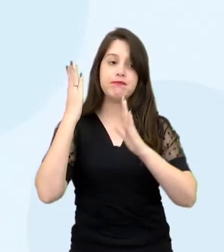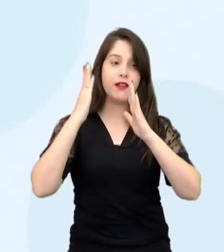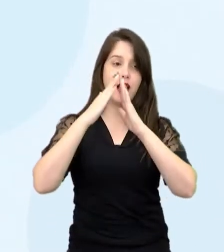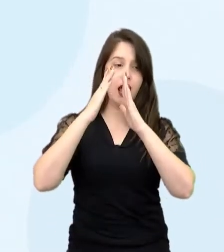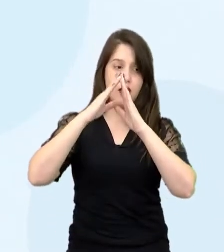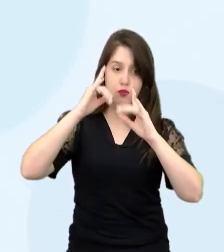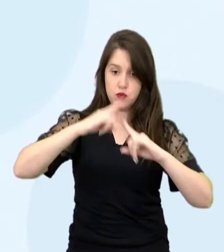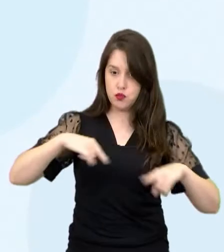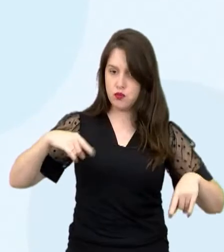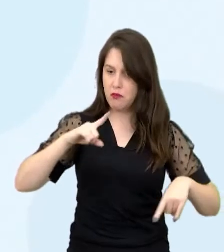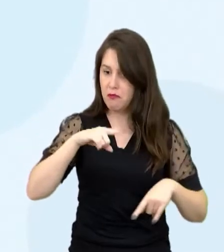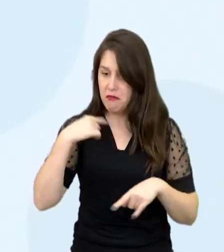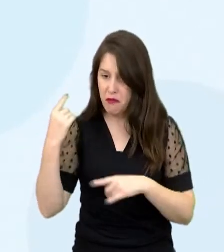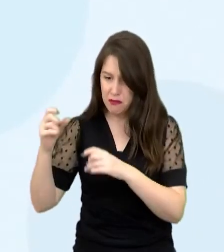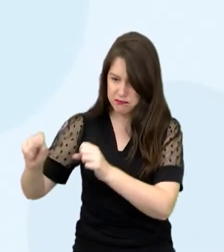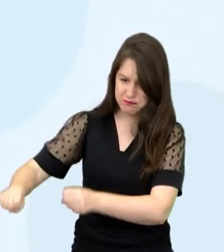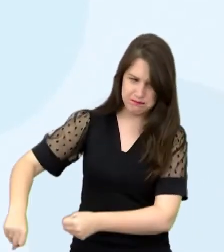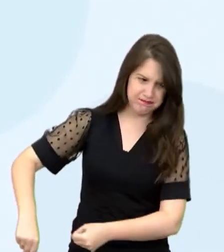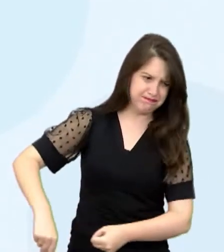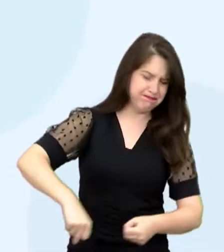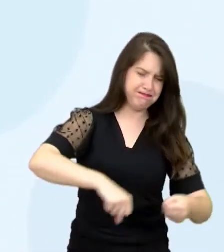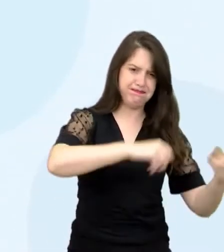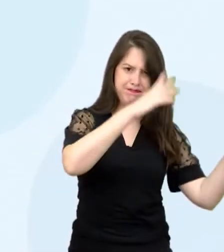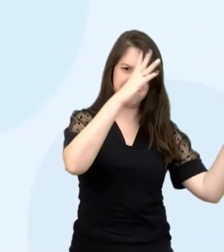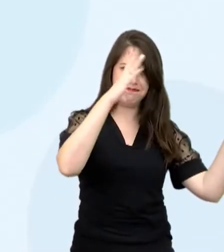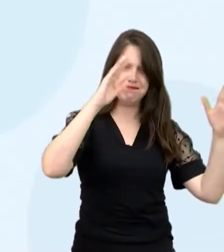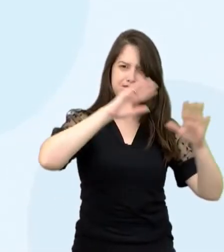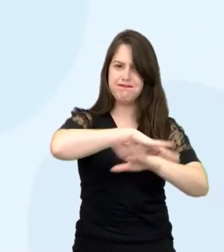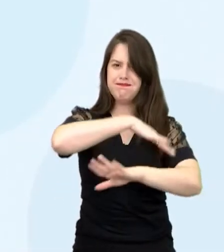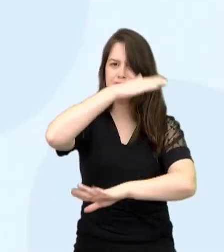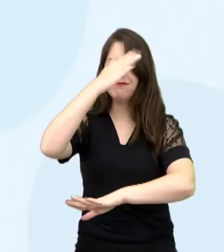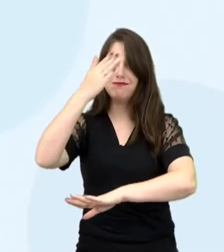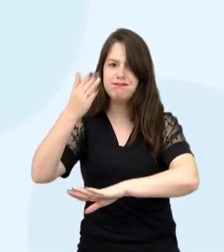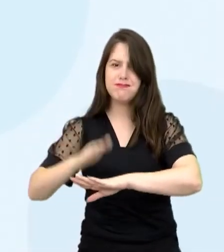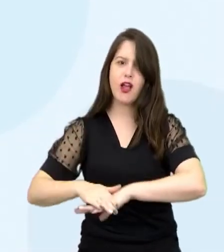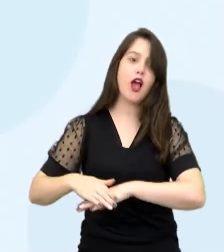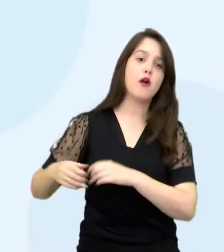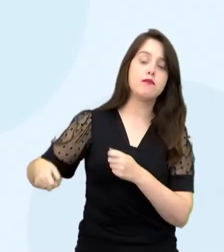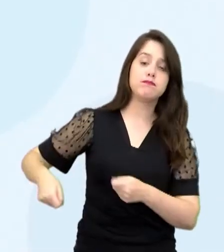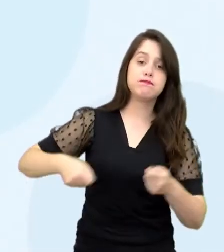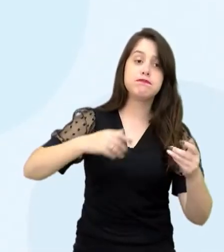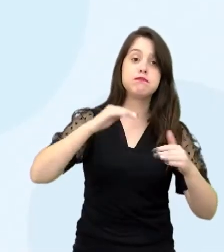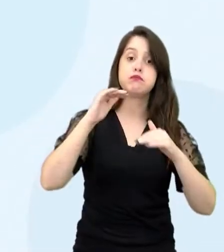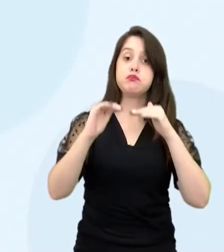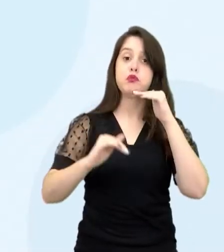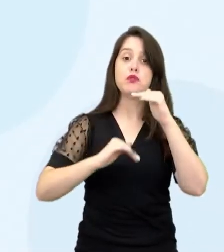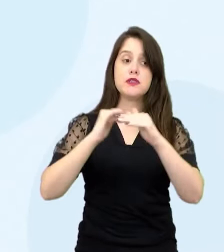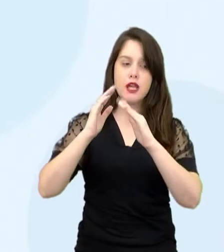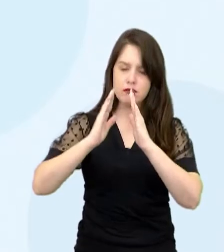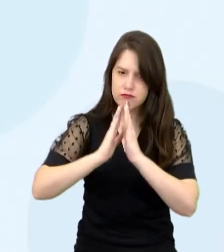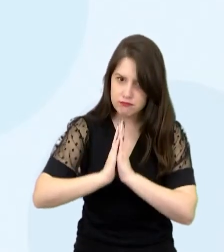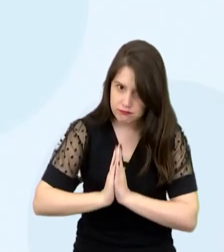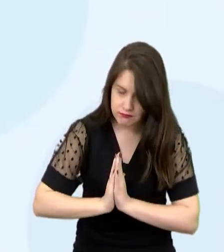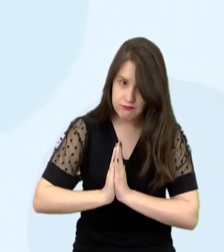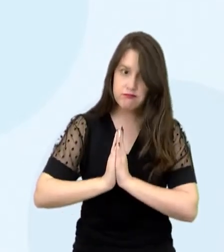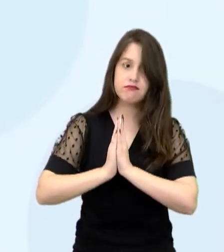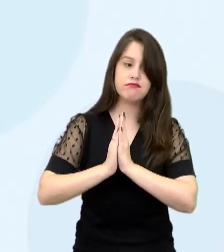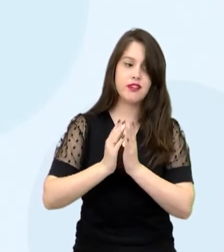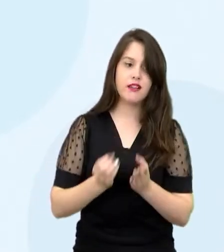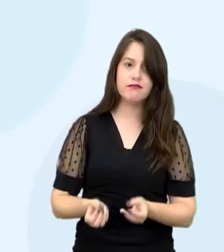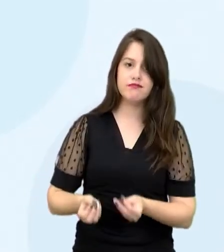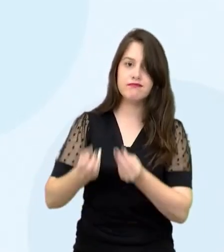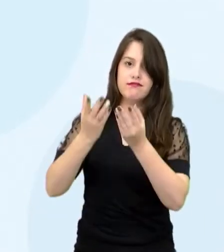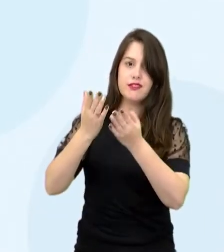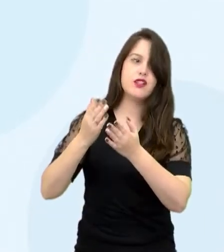mortos já em cavernas. Então olha só, eles já tinham um processo cerimonial, então eles já ofertavam, né,